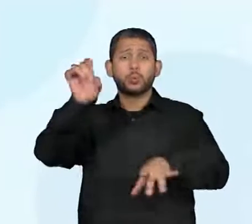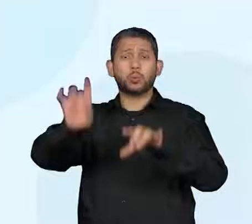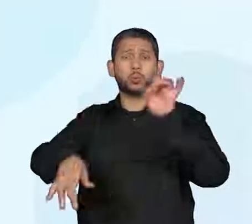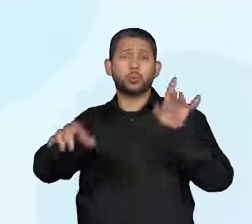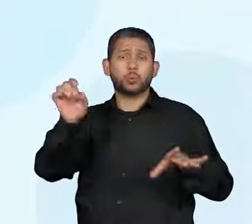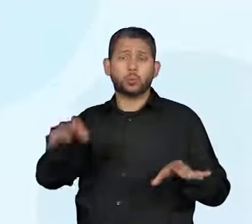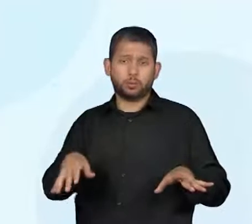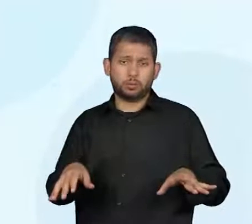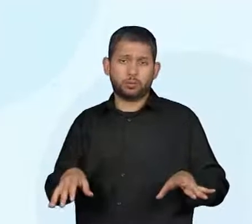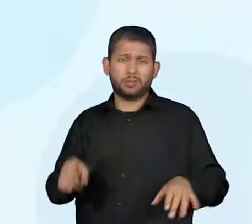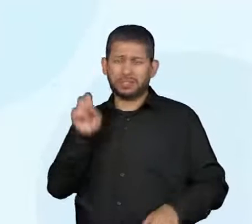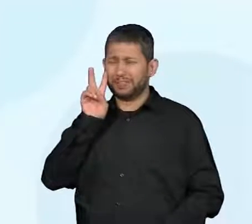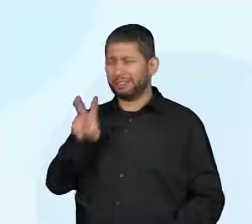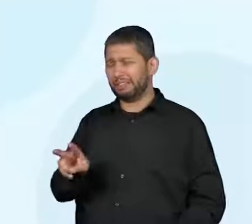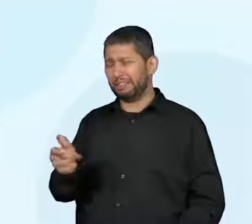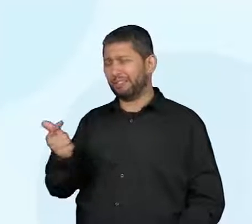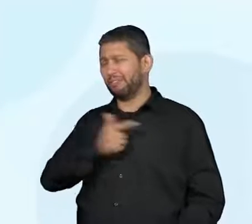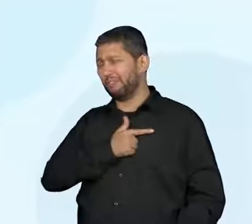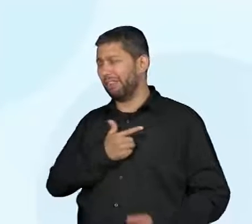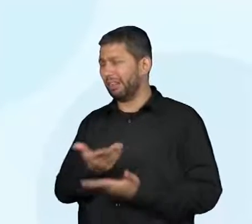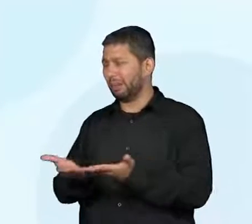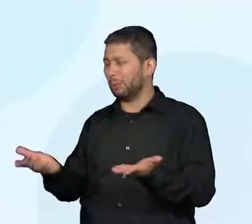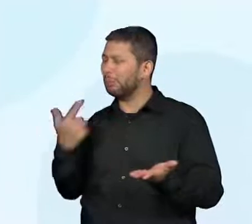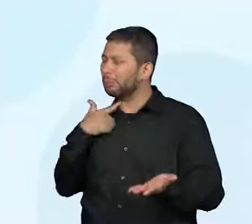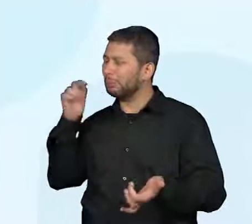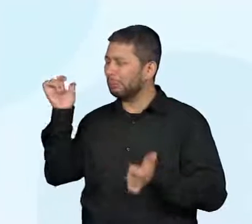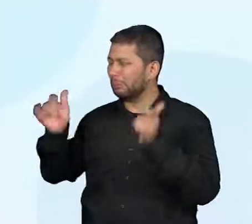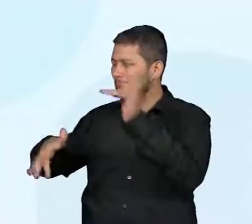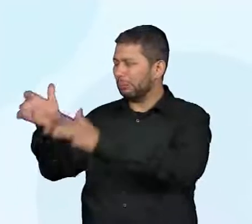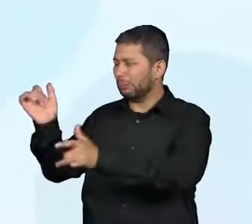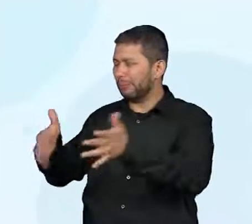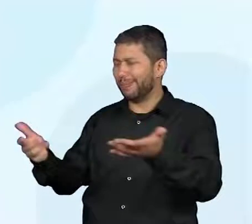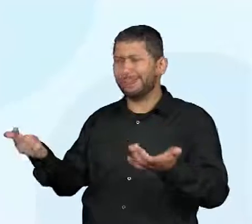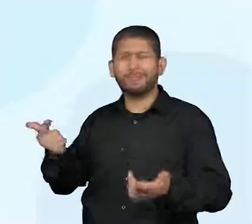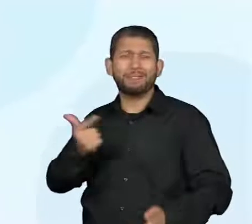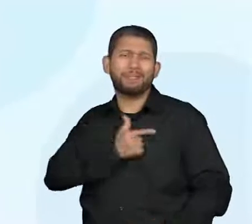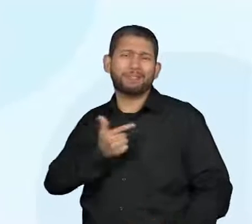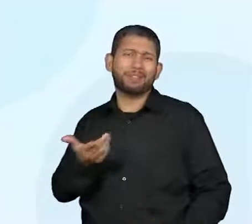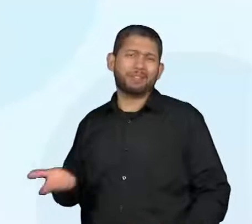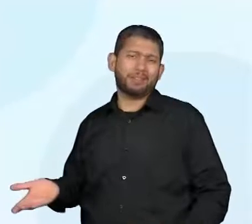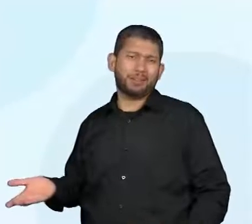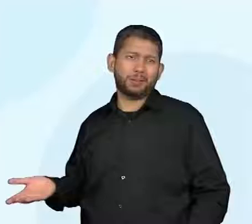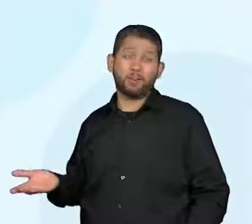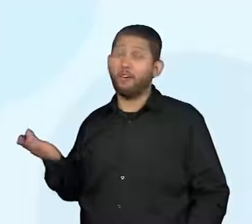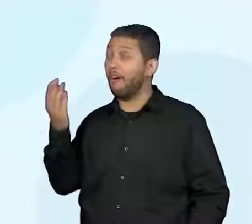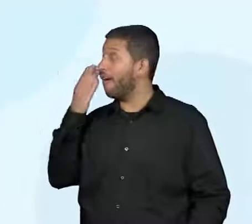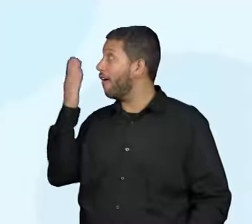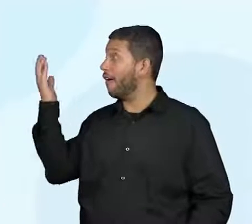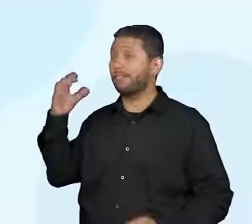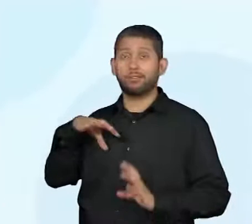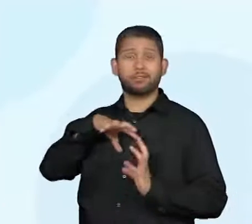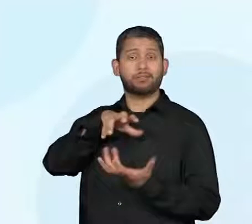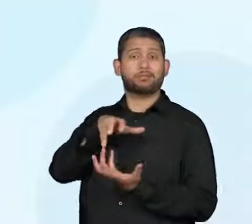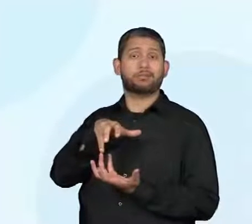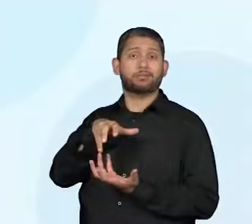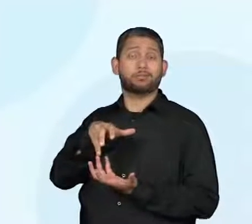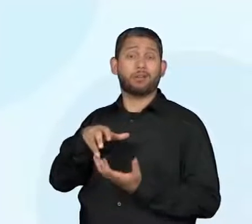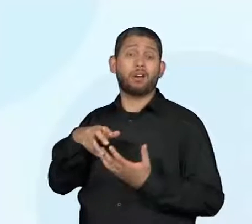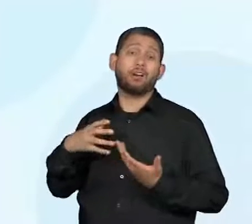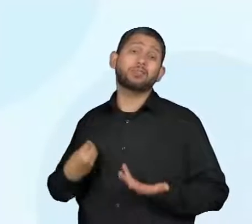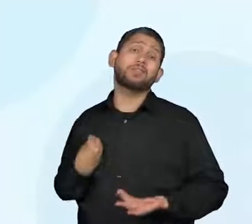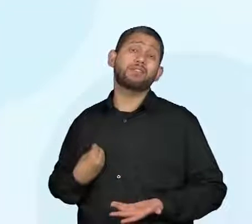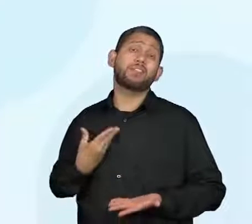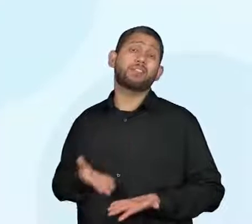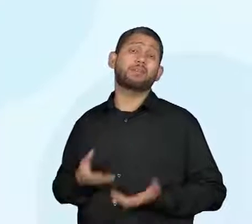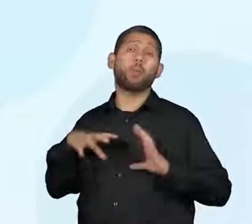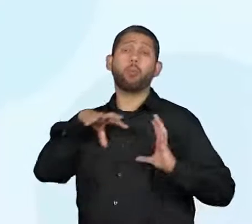Exatamente. Quando nós olhamos assim um ambiente todo cheio de lixos, e olha só, no caso, esse ambiente aqui apresentado é o nosso planeta.